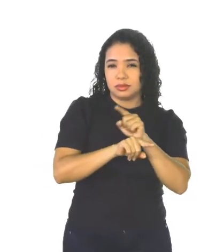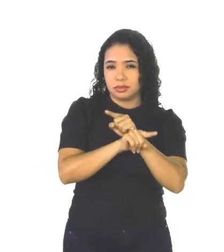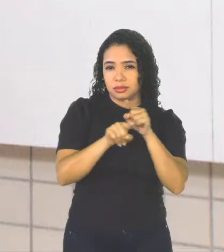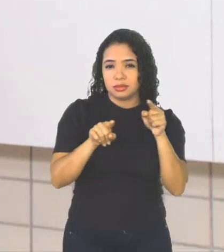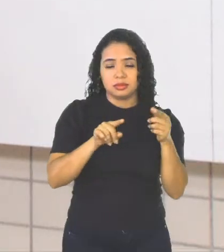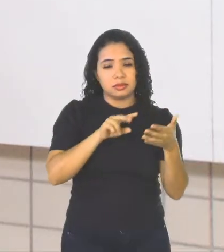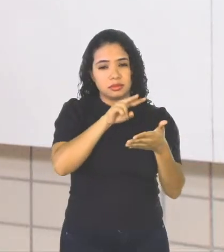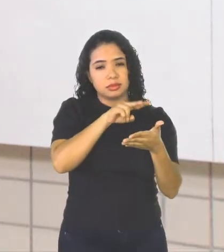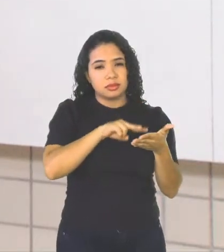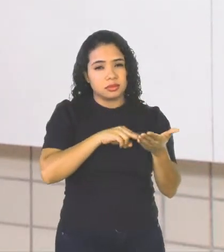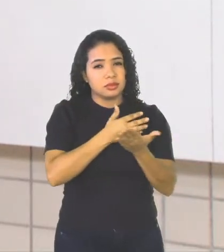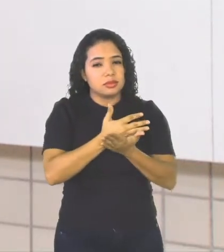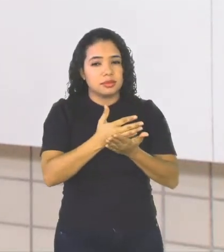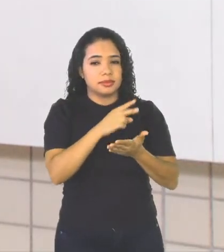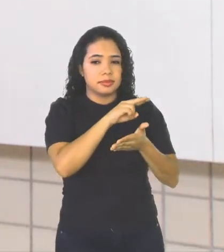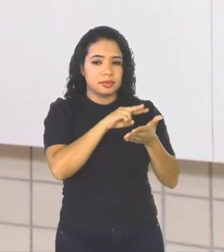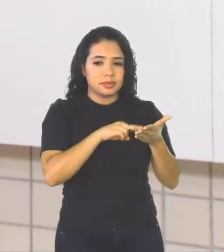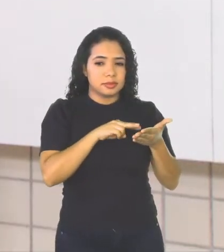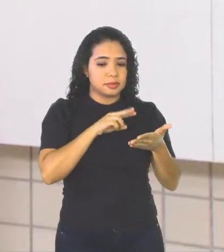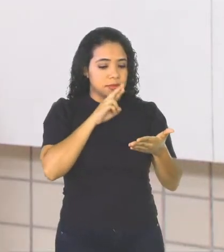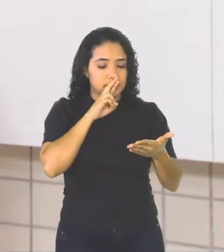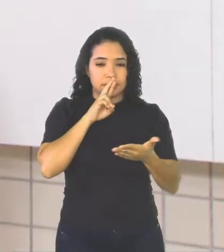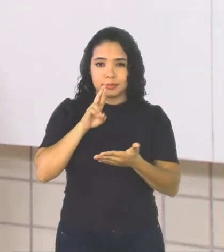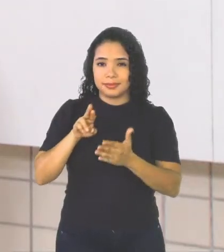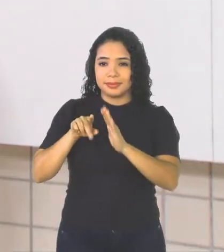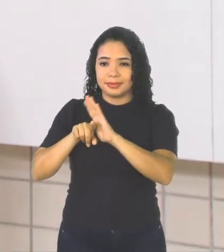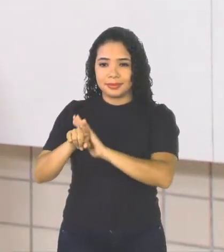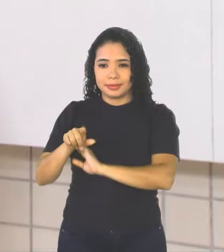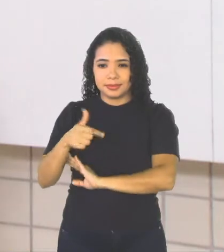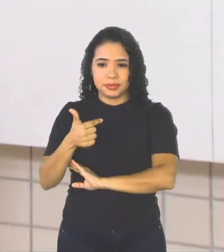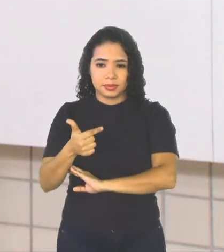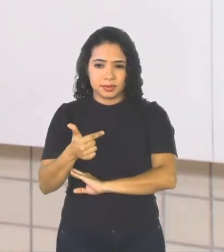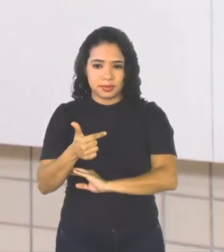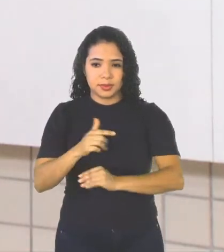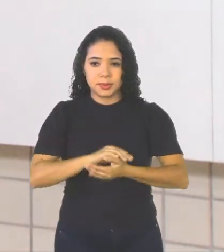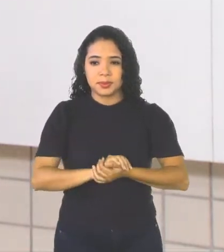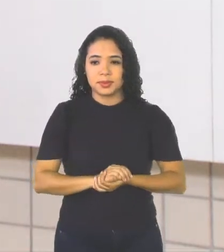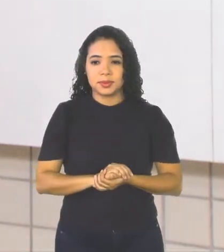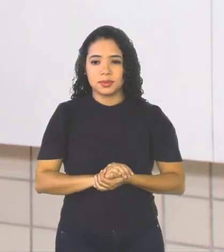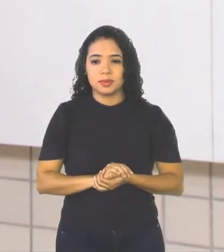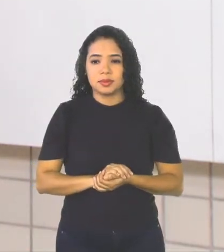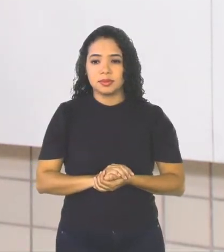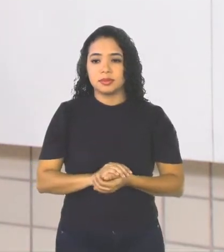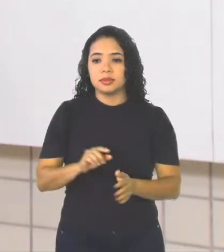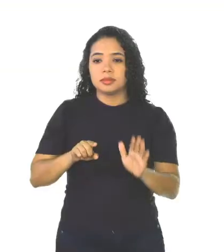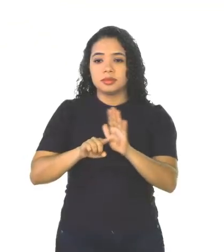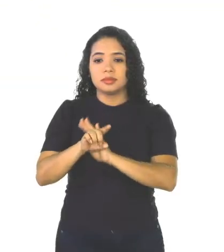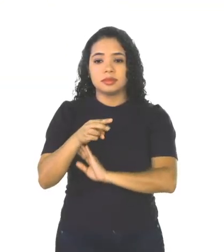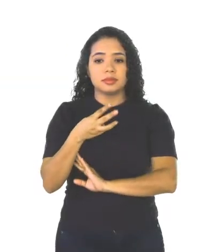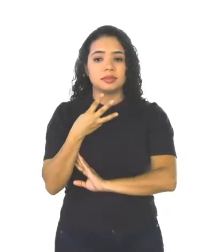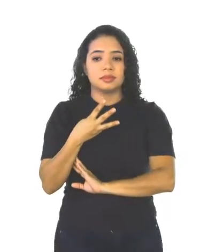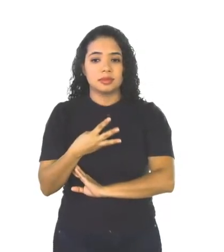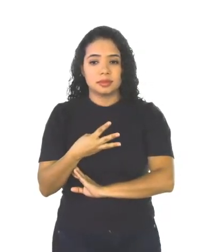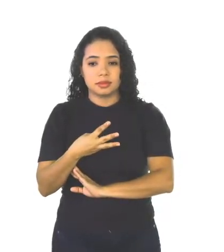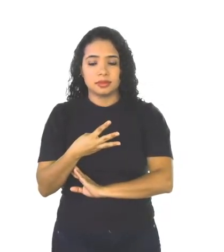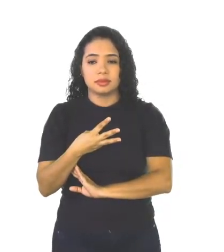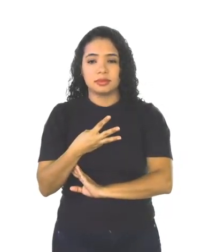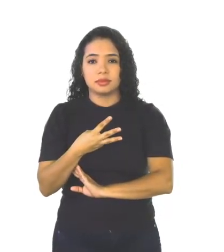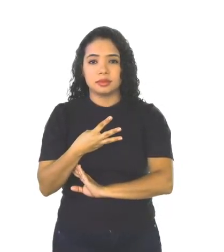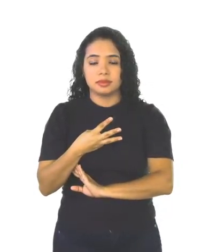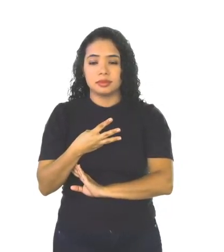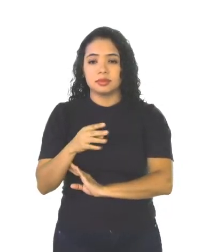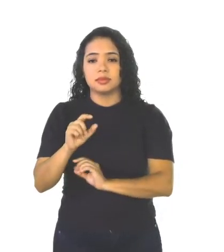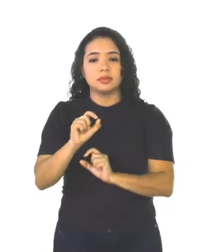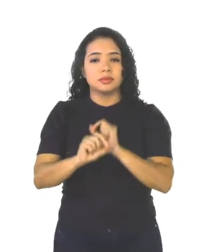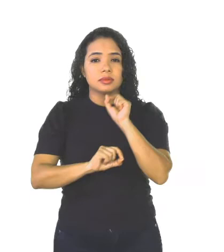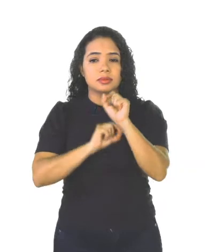início da história e responder a questão número 2. Questão 3. O que